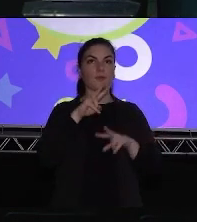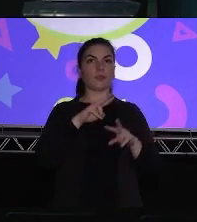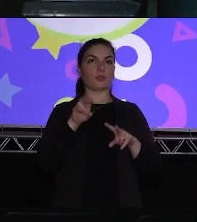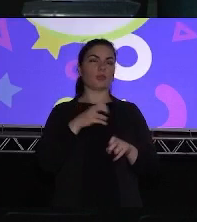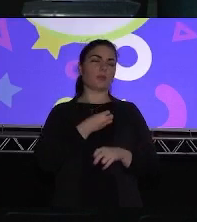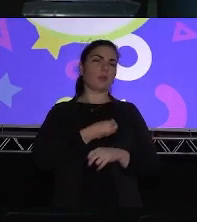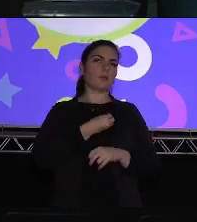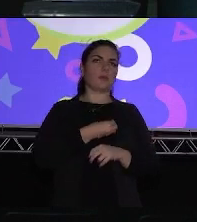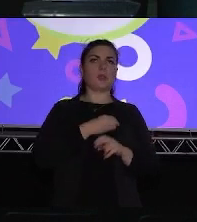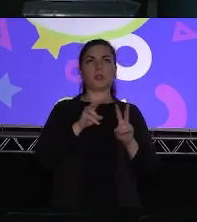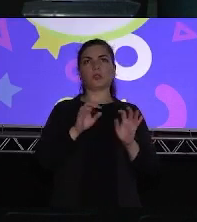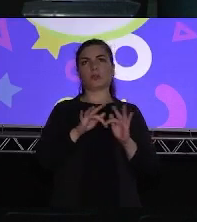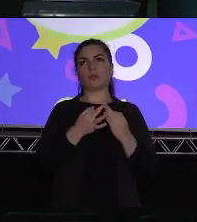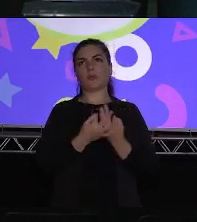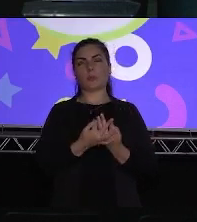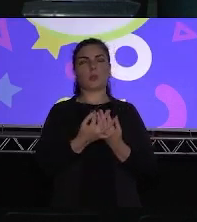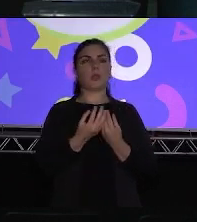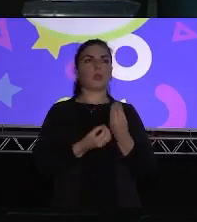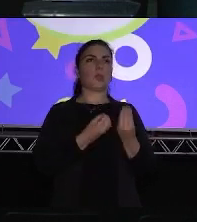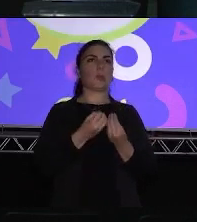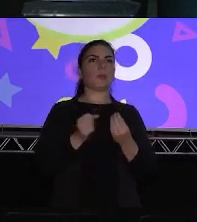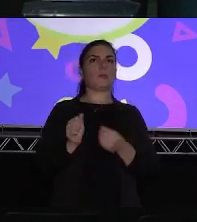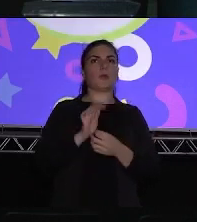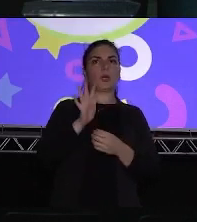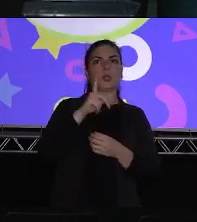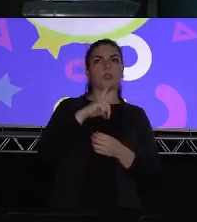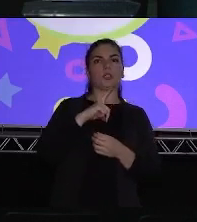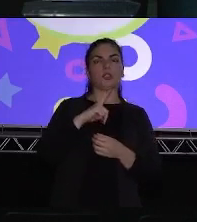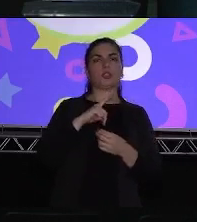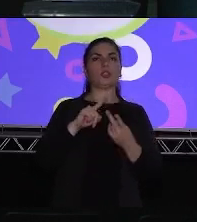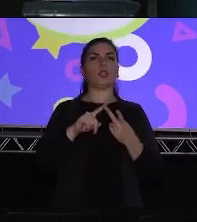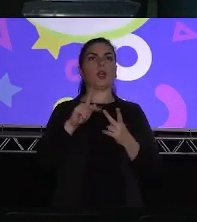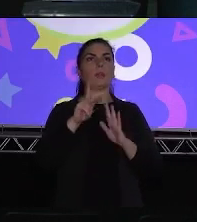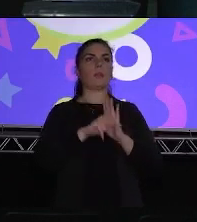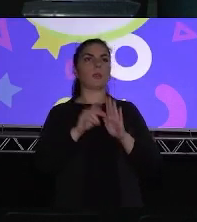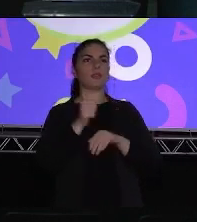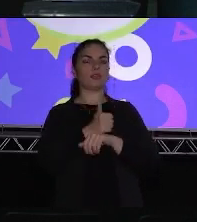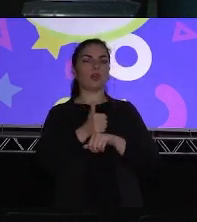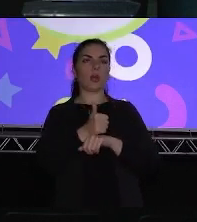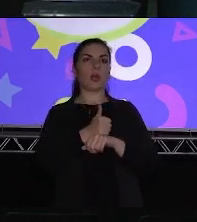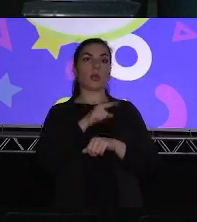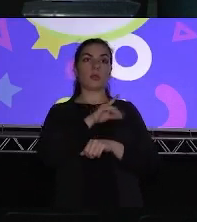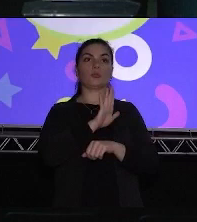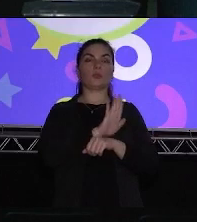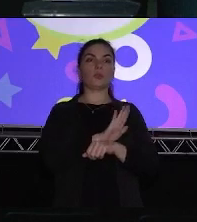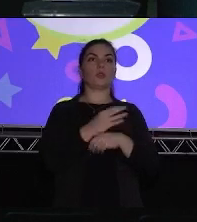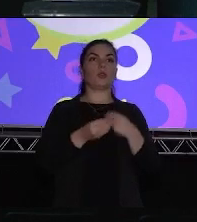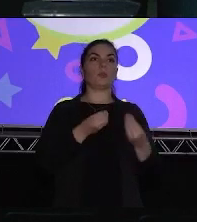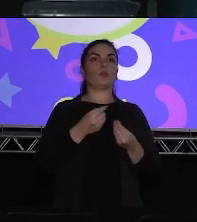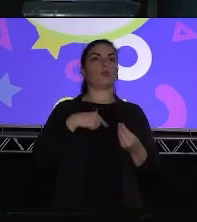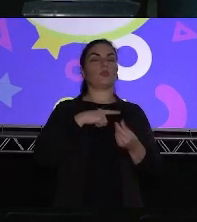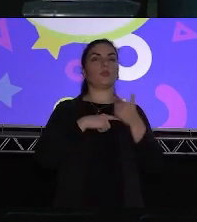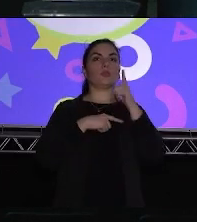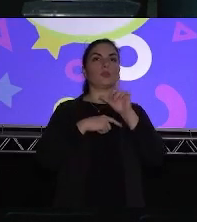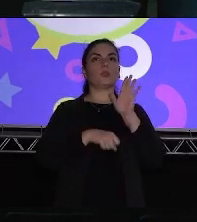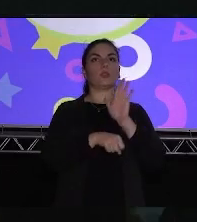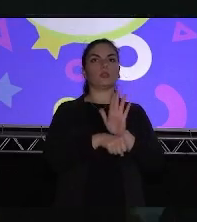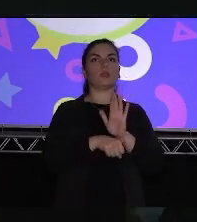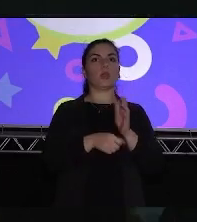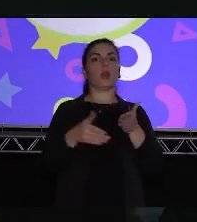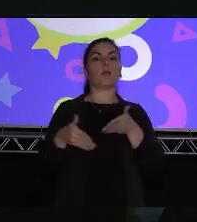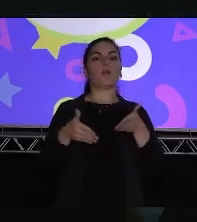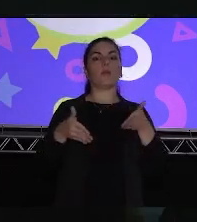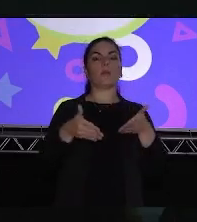vida, sobre a família, os valores que ela tinha, os planejamentos de carreira. Isso facilitou muito a gente conseguir ajudar a Daiane a chegar onde ela